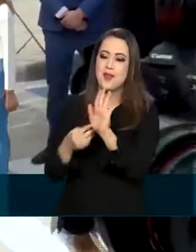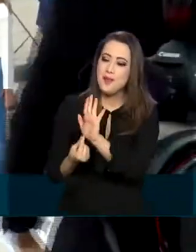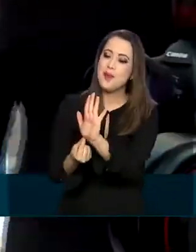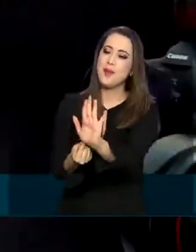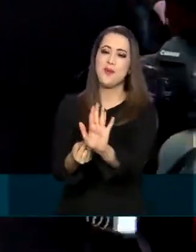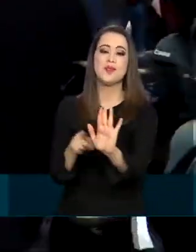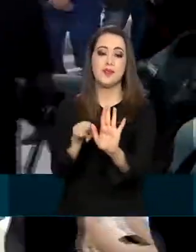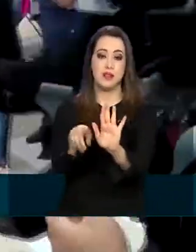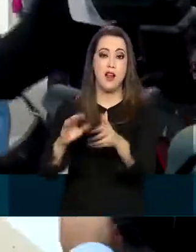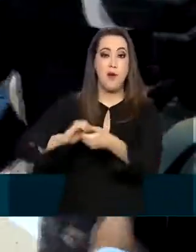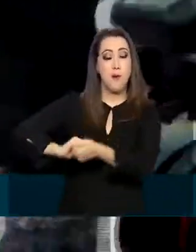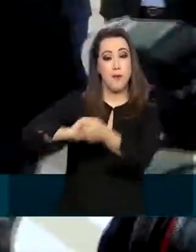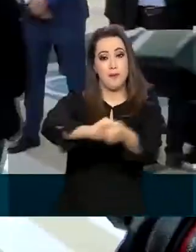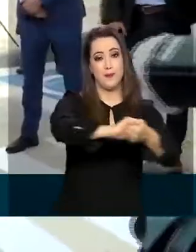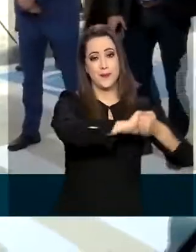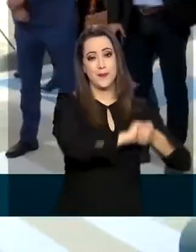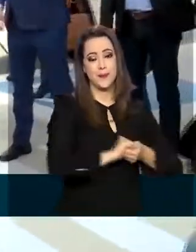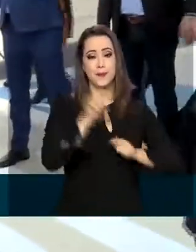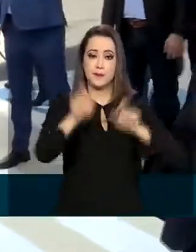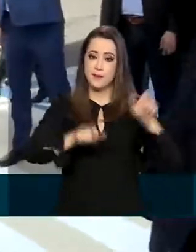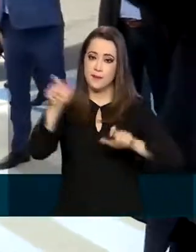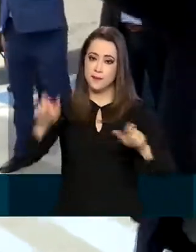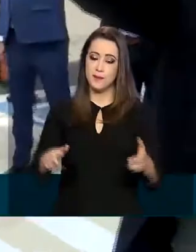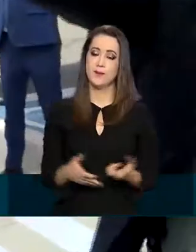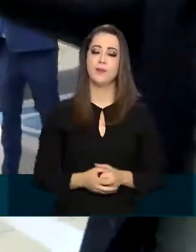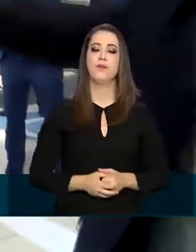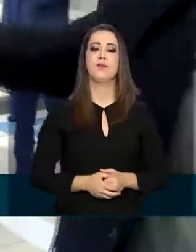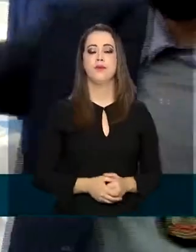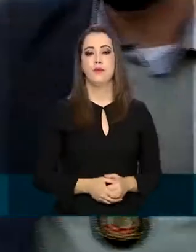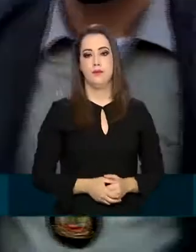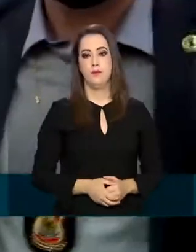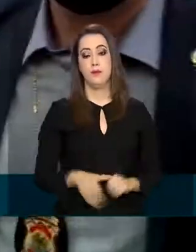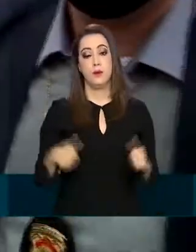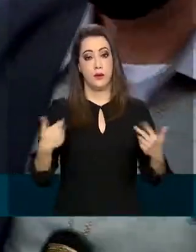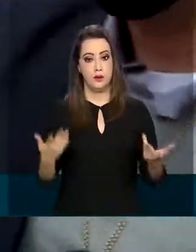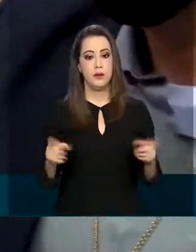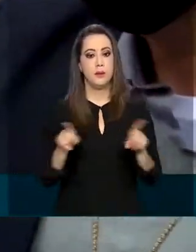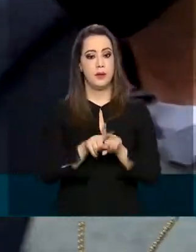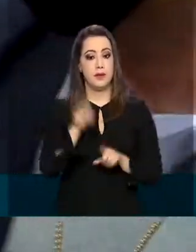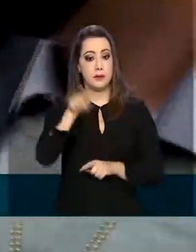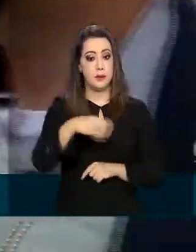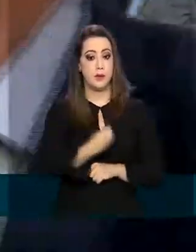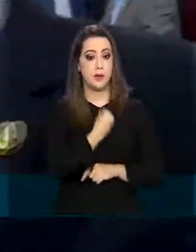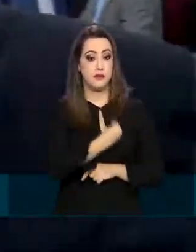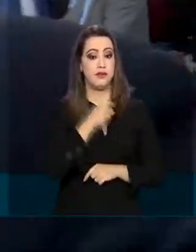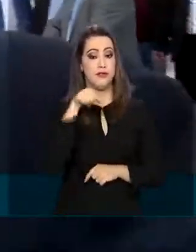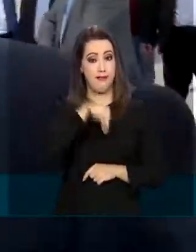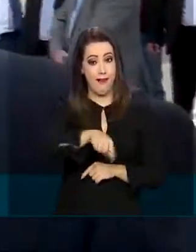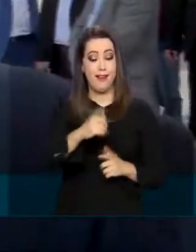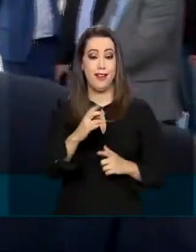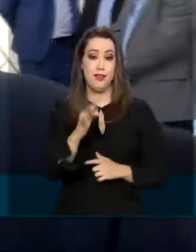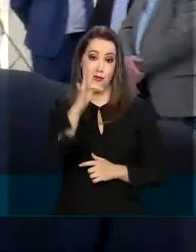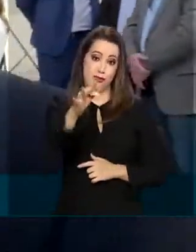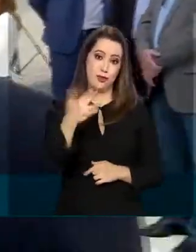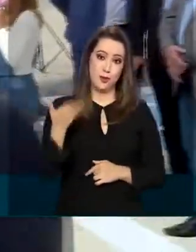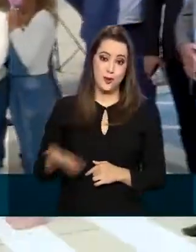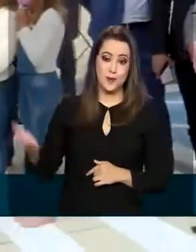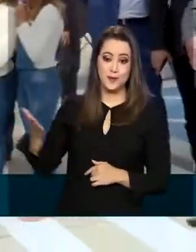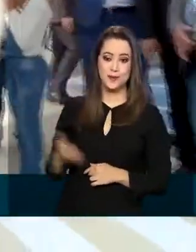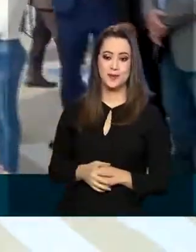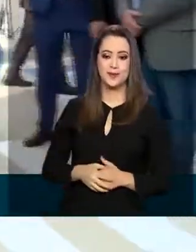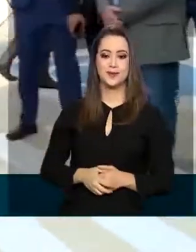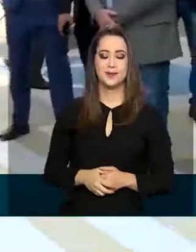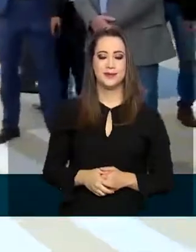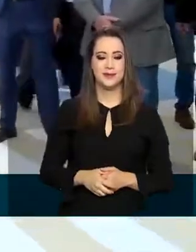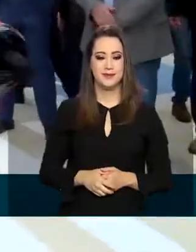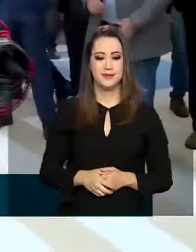cumprimenta muito de perto os apoiadores e futuros moradores dessas unidades habitacionais.